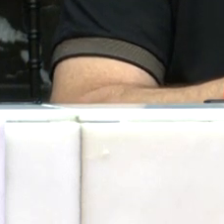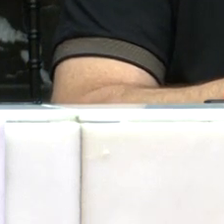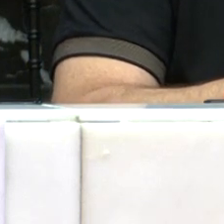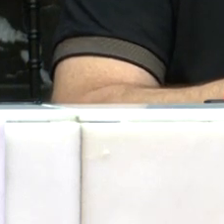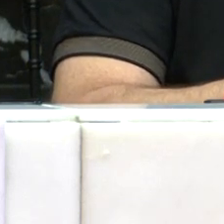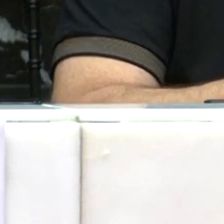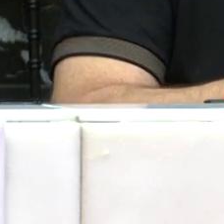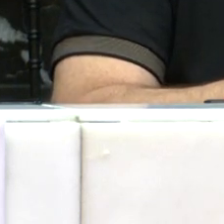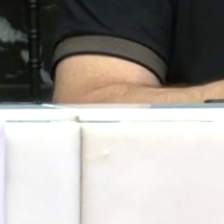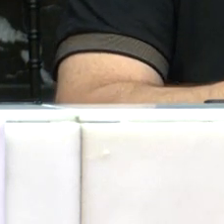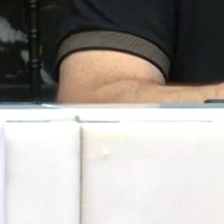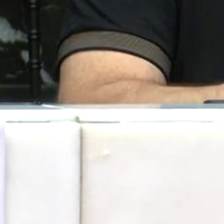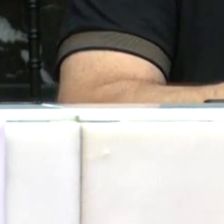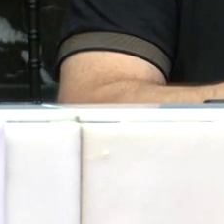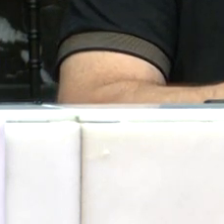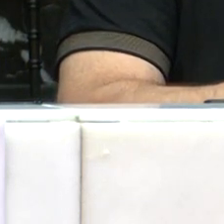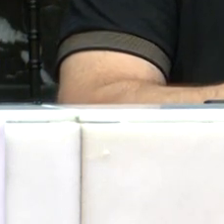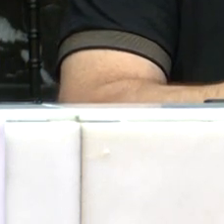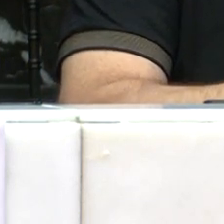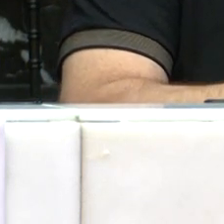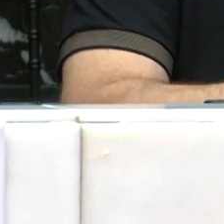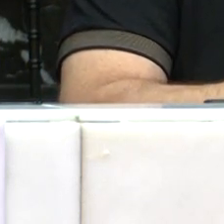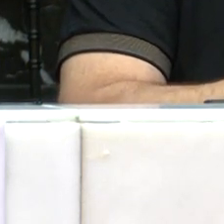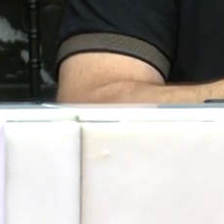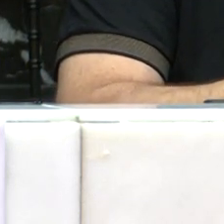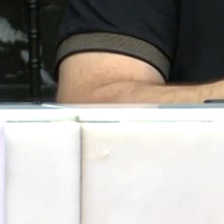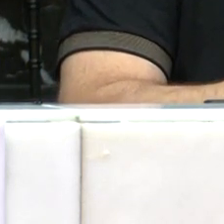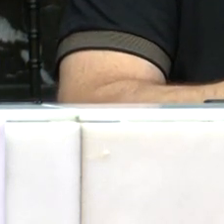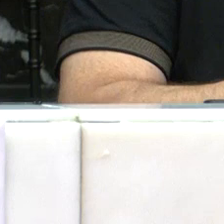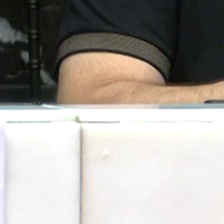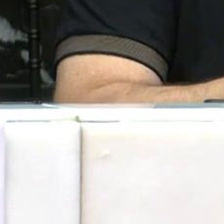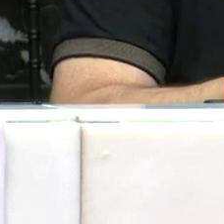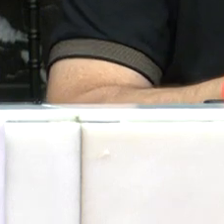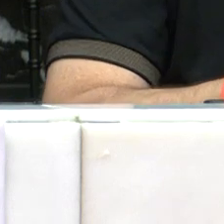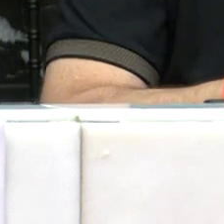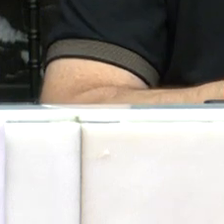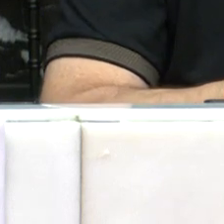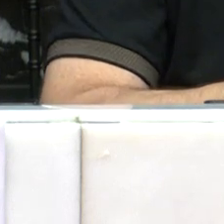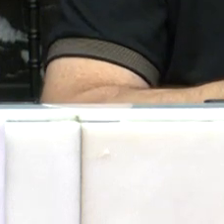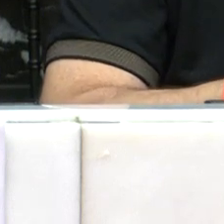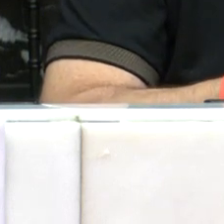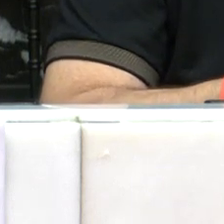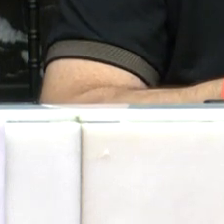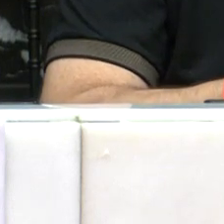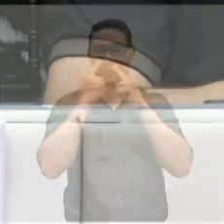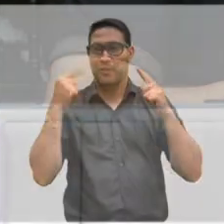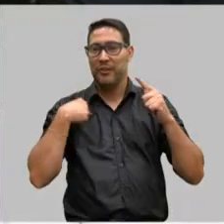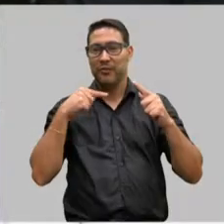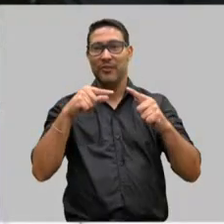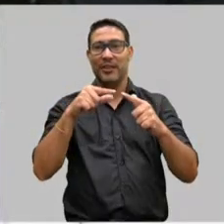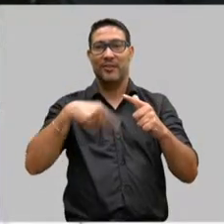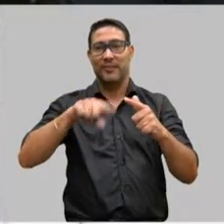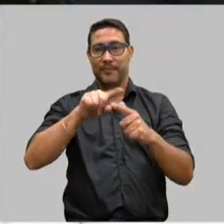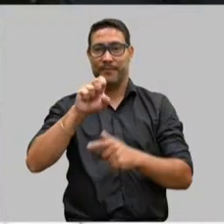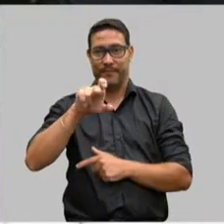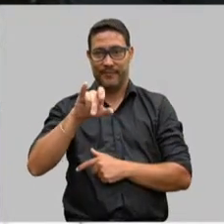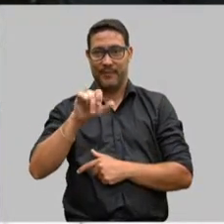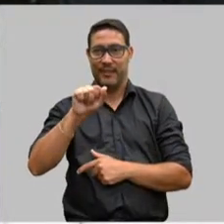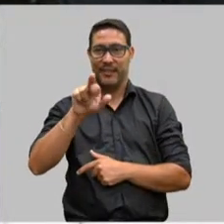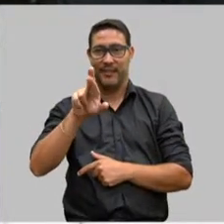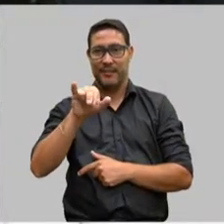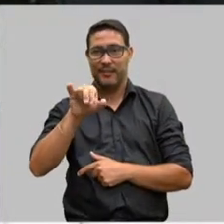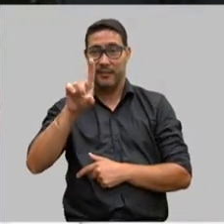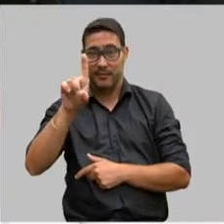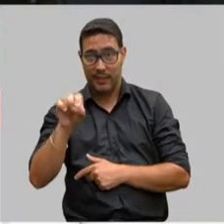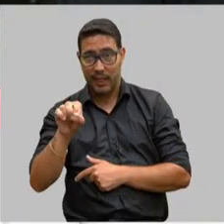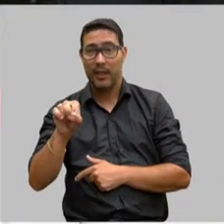isso? Soluções pensadas ou propostas para o semiárido não serão adequadas, por